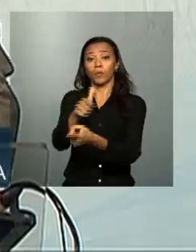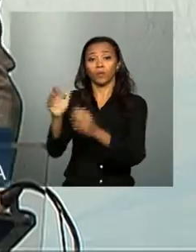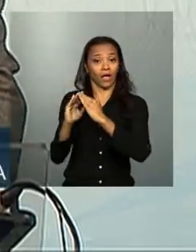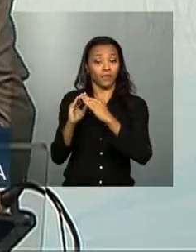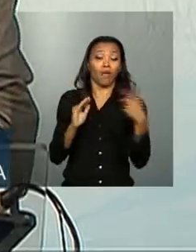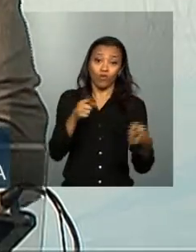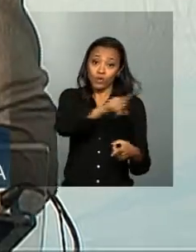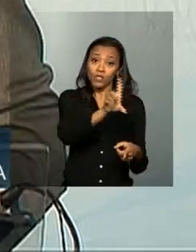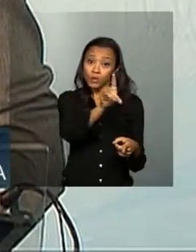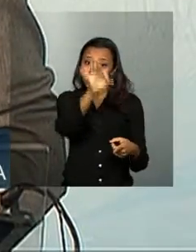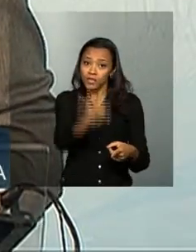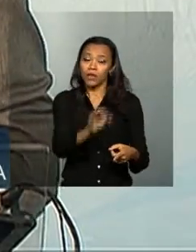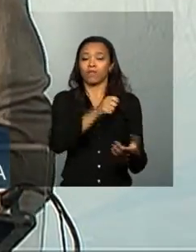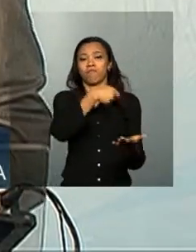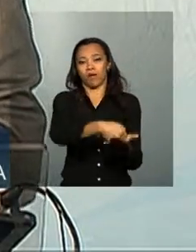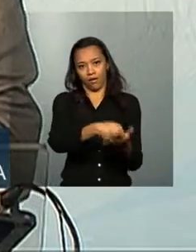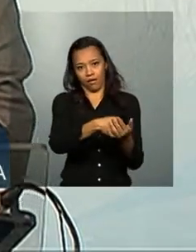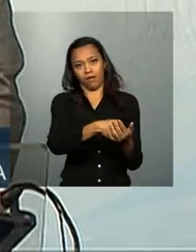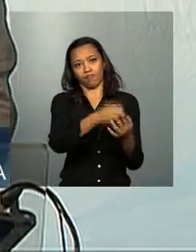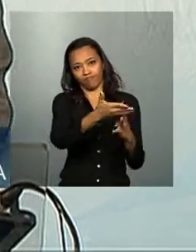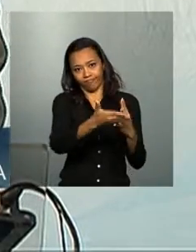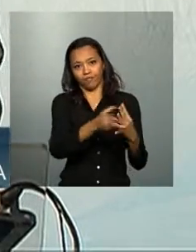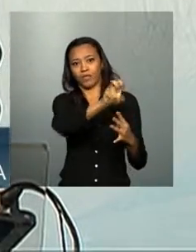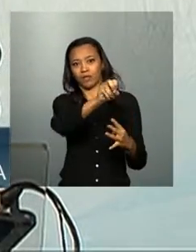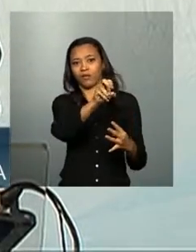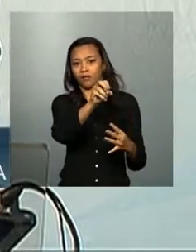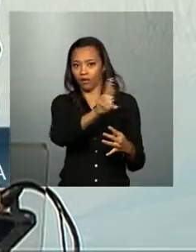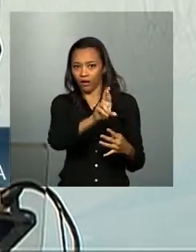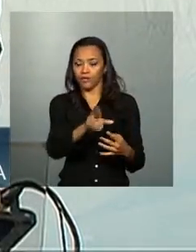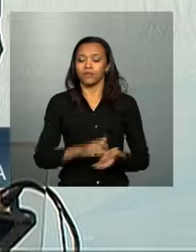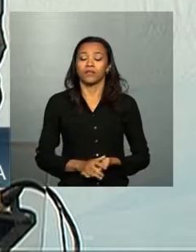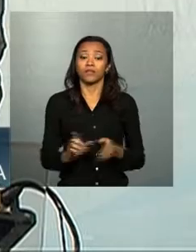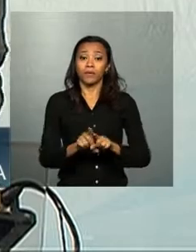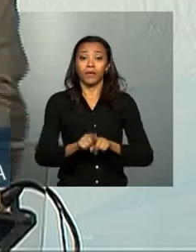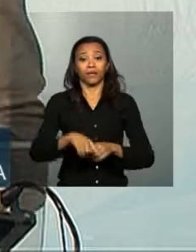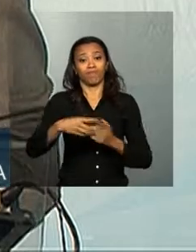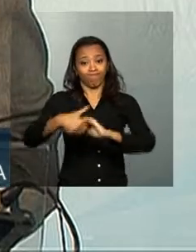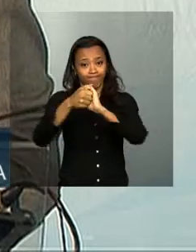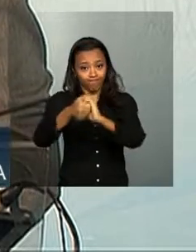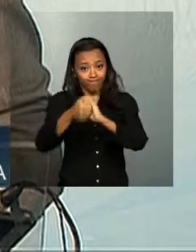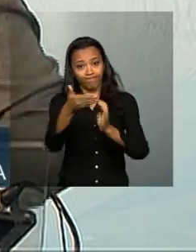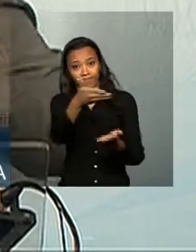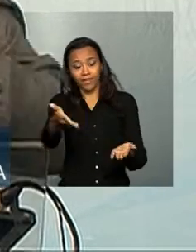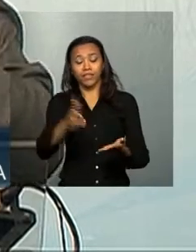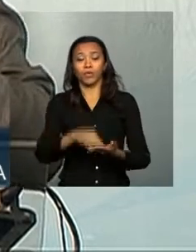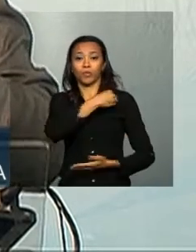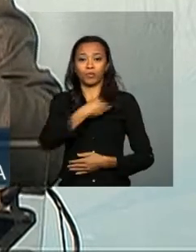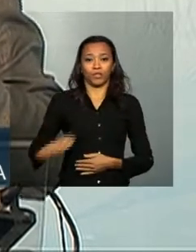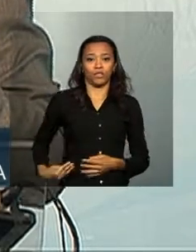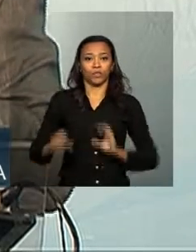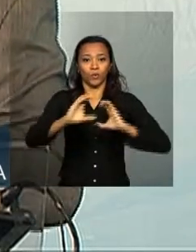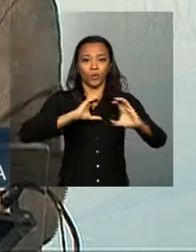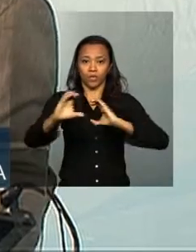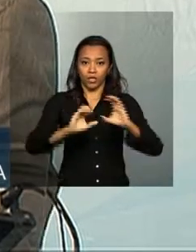dias. Eu quero agradecer aqui a presença, parabenizar do Thomas, secretário, ministro de Comunicações,